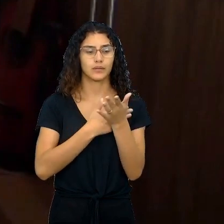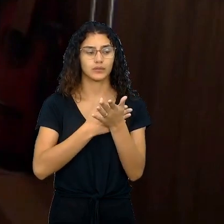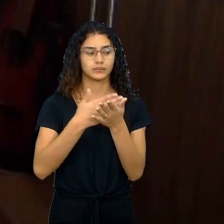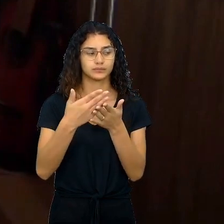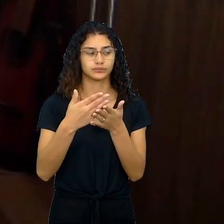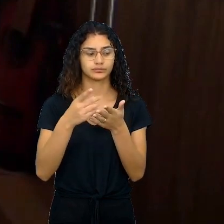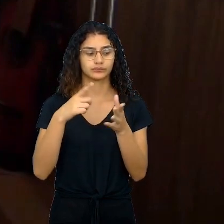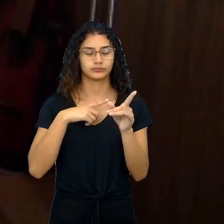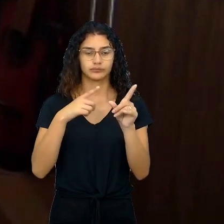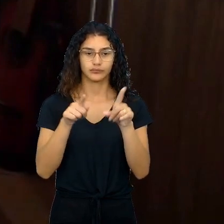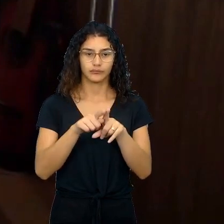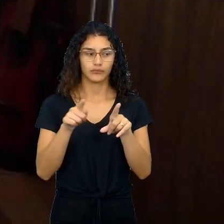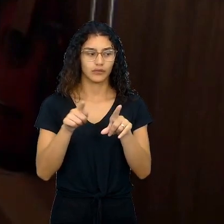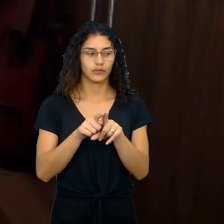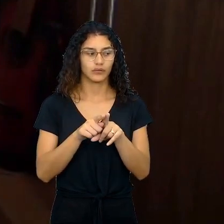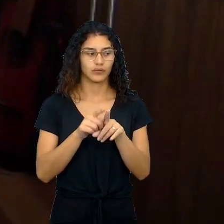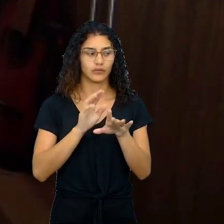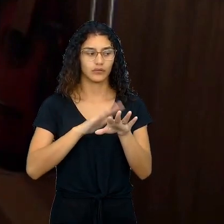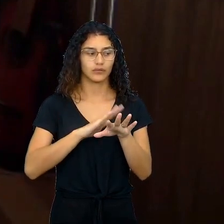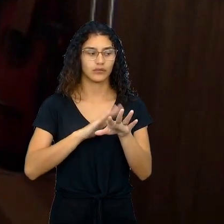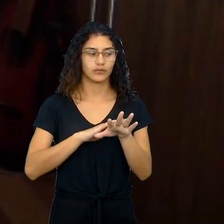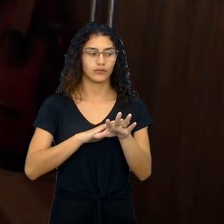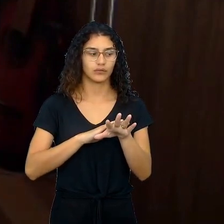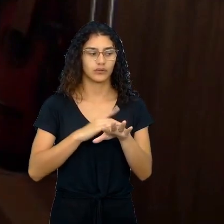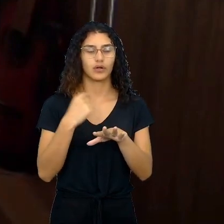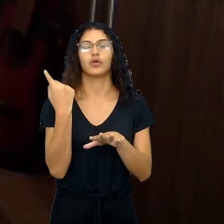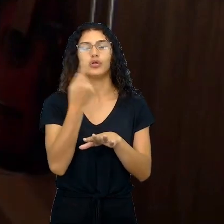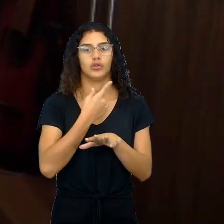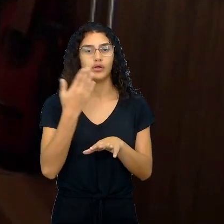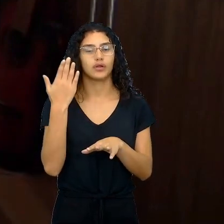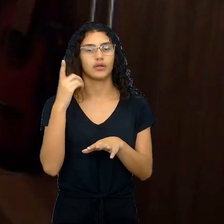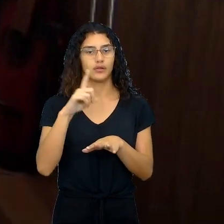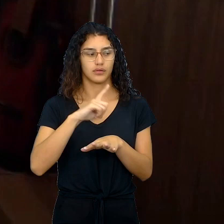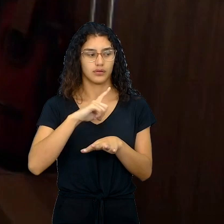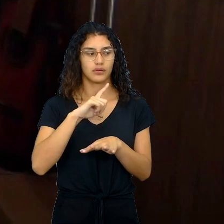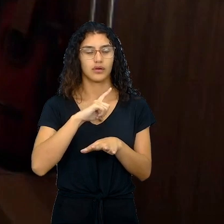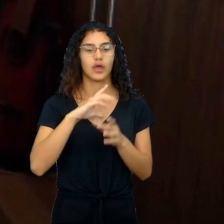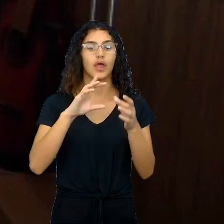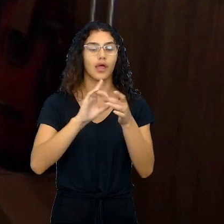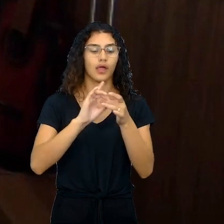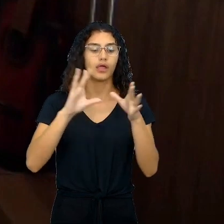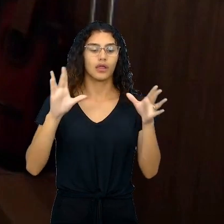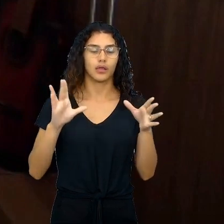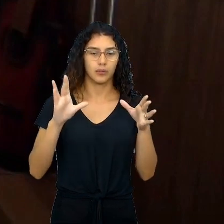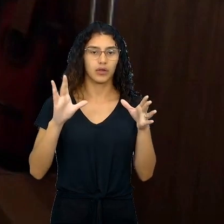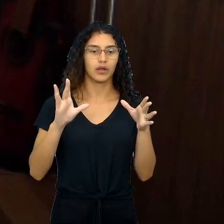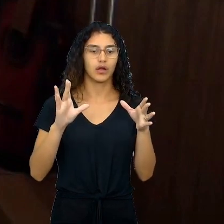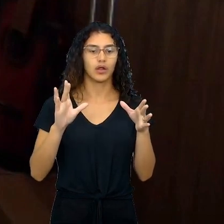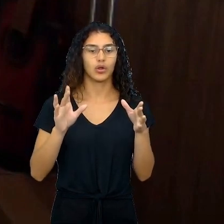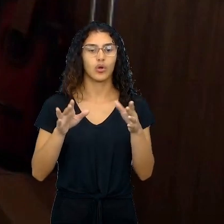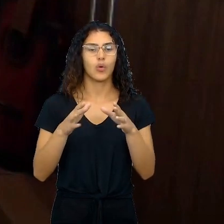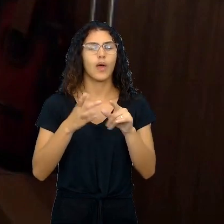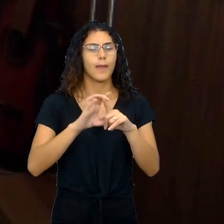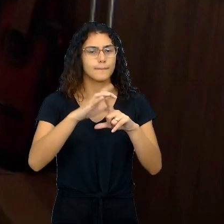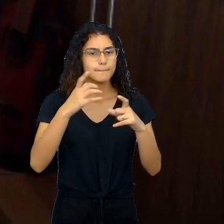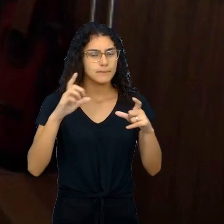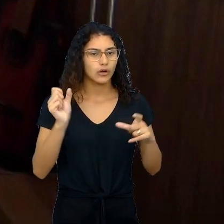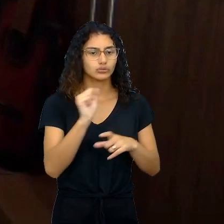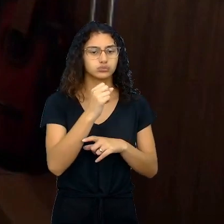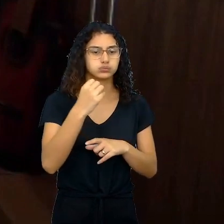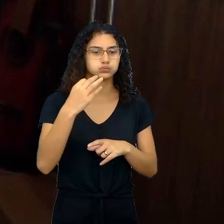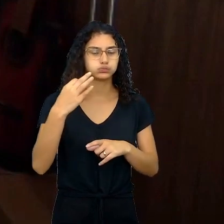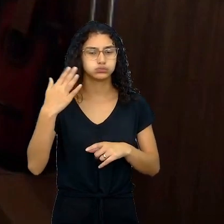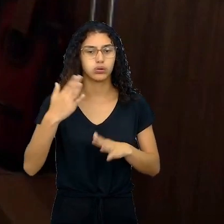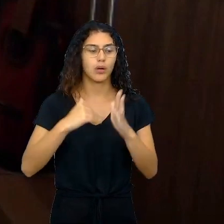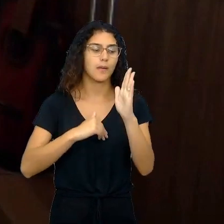período industrial, é que a gente tem liberado uma grande quantidade,